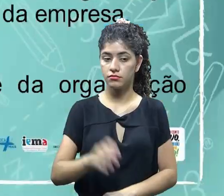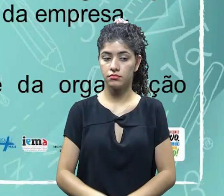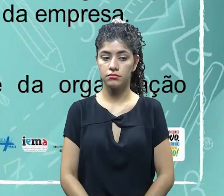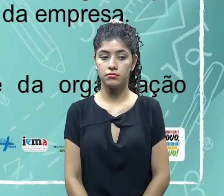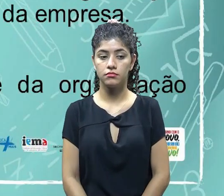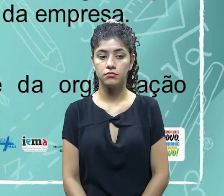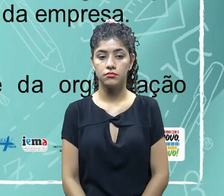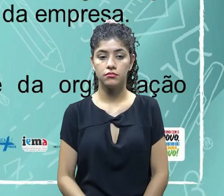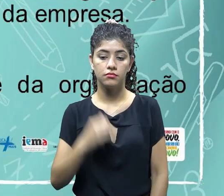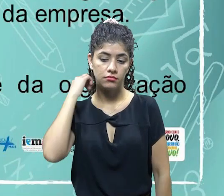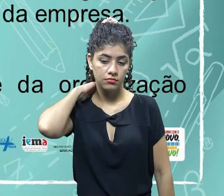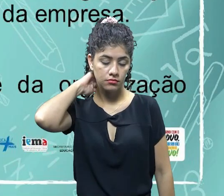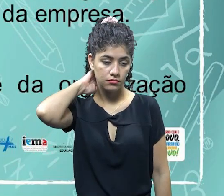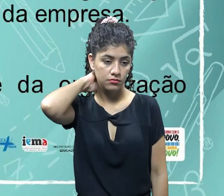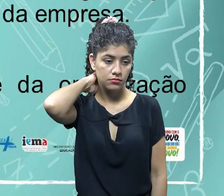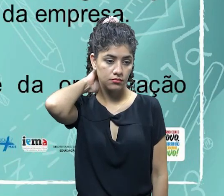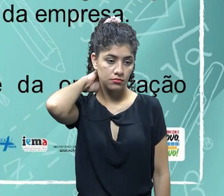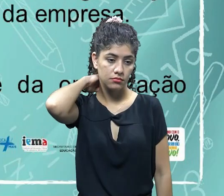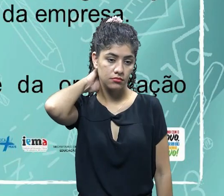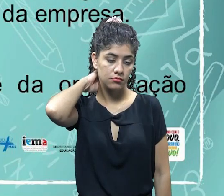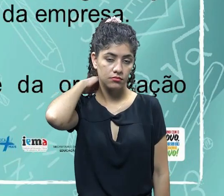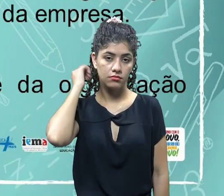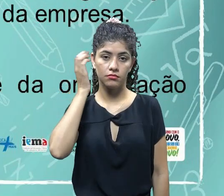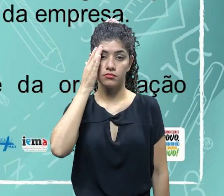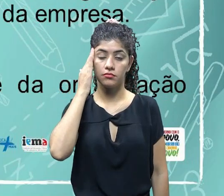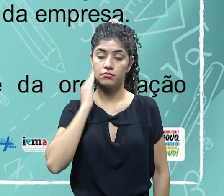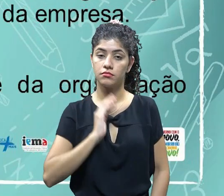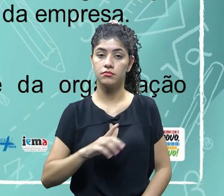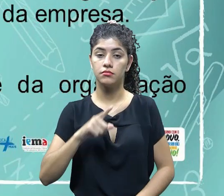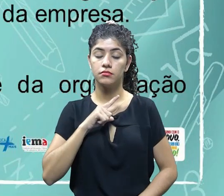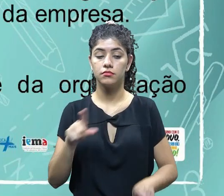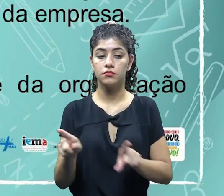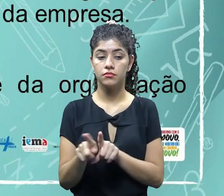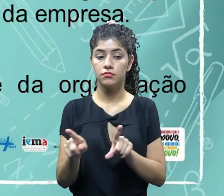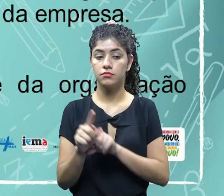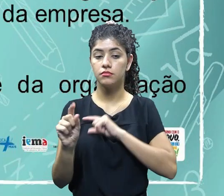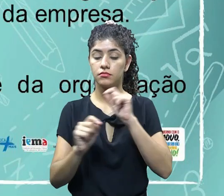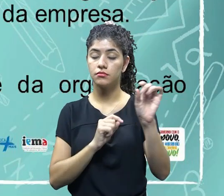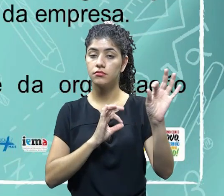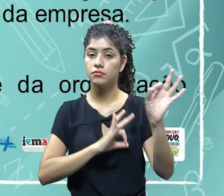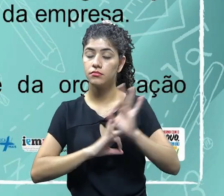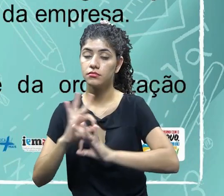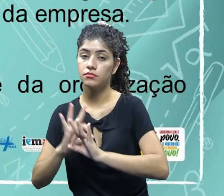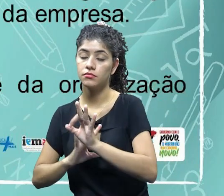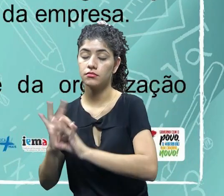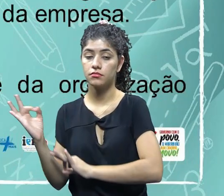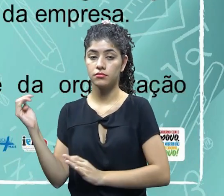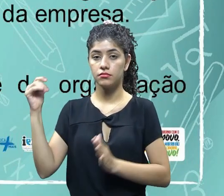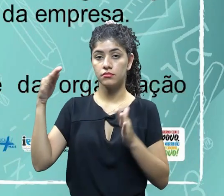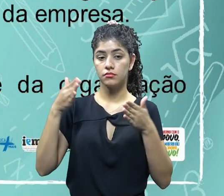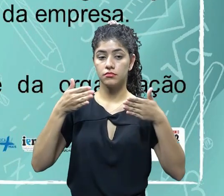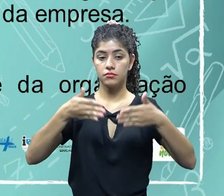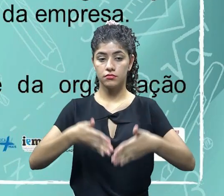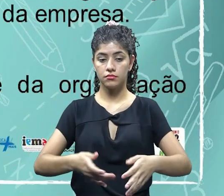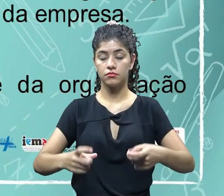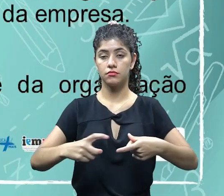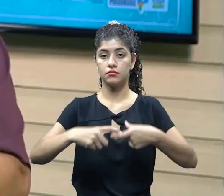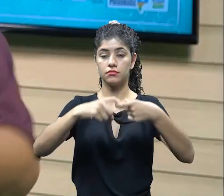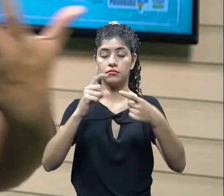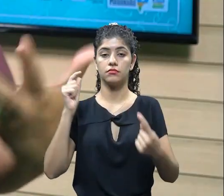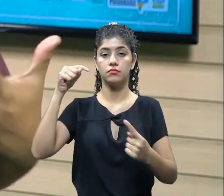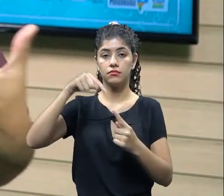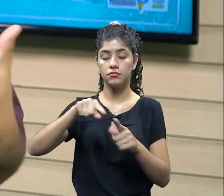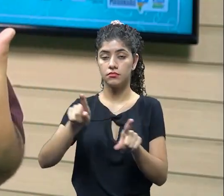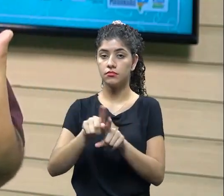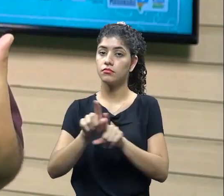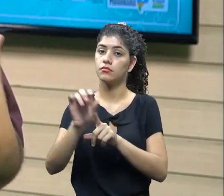ok? Vamos lá. Existe também essa ideia do planejamento, porque o planejamento está ligado diretamente ao objetivo